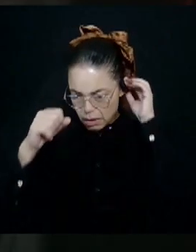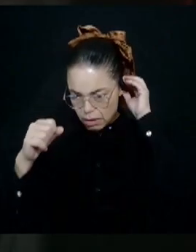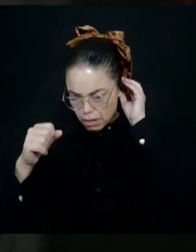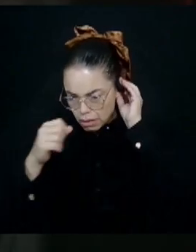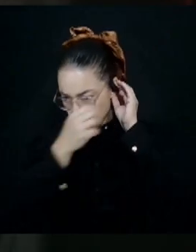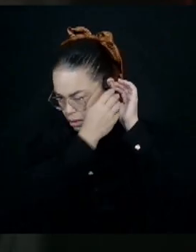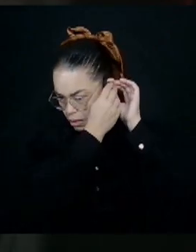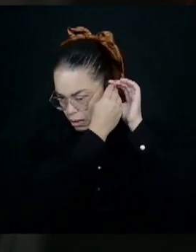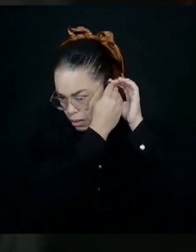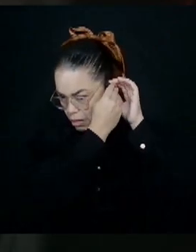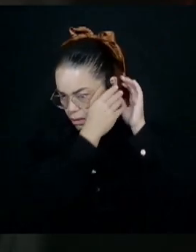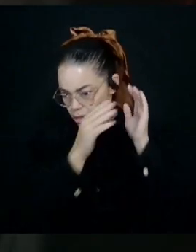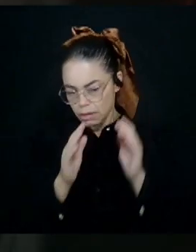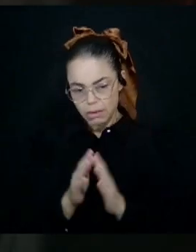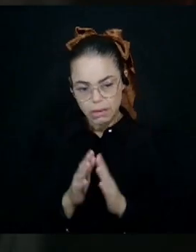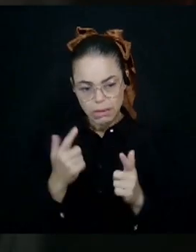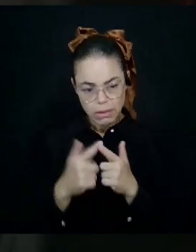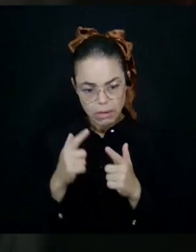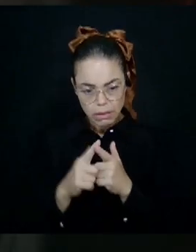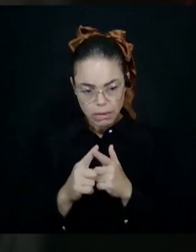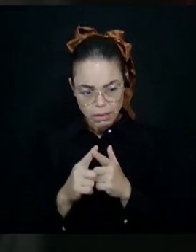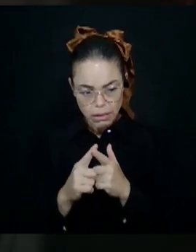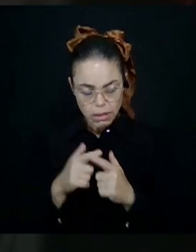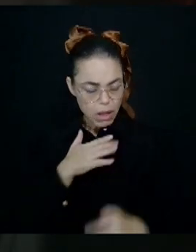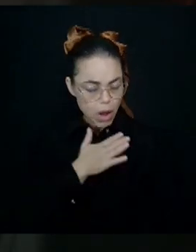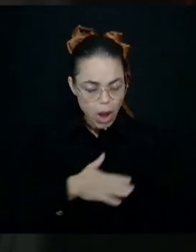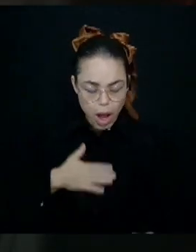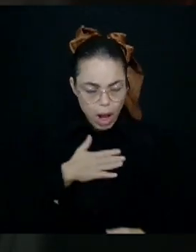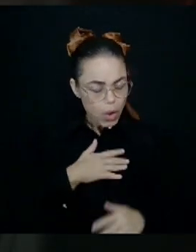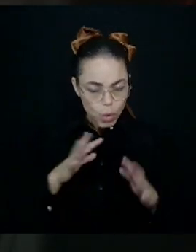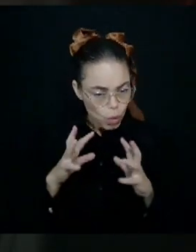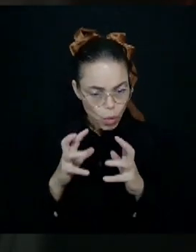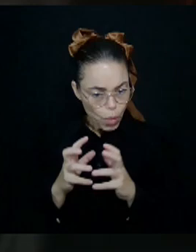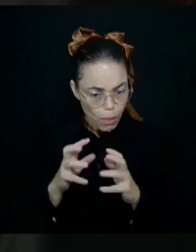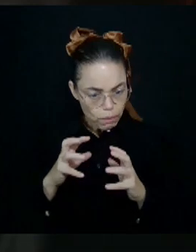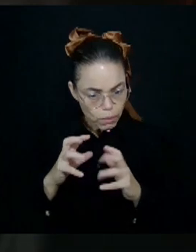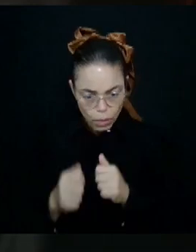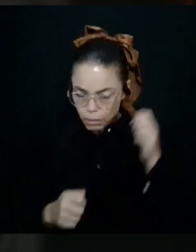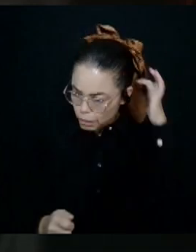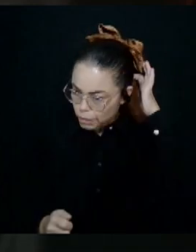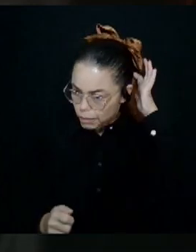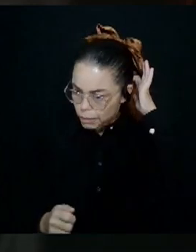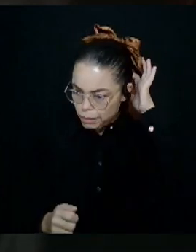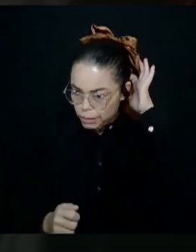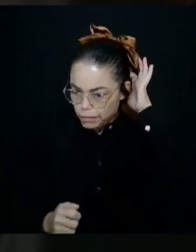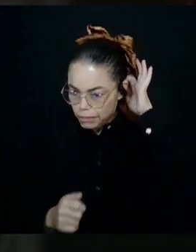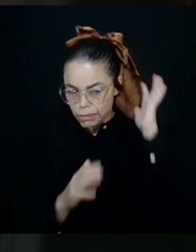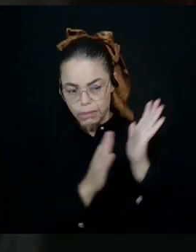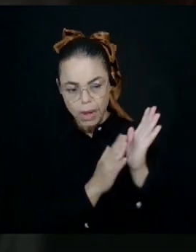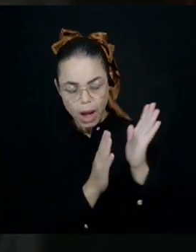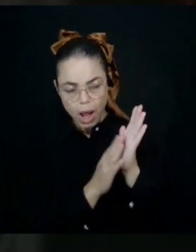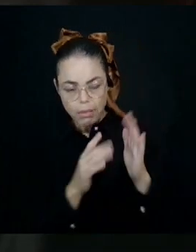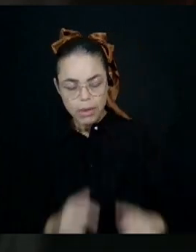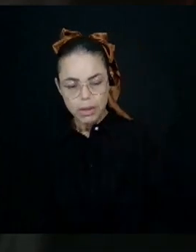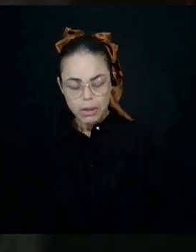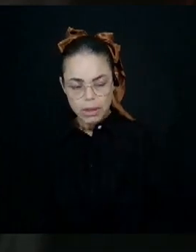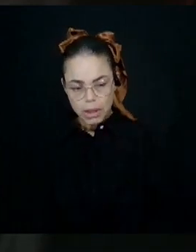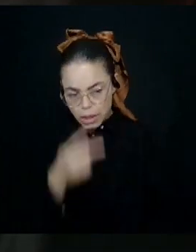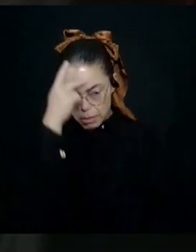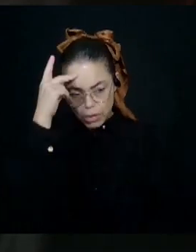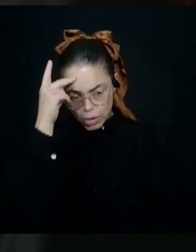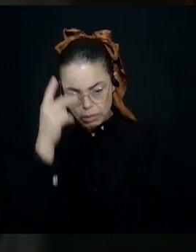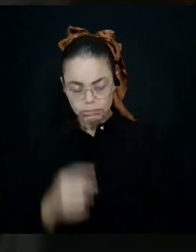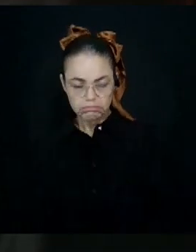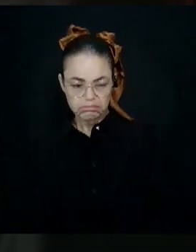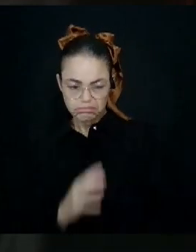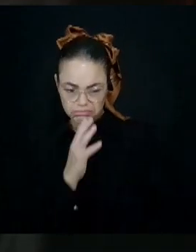porque a gente tem que agradar todo mundo e dar parabéns aos rótulos que nos são inseridos, né? Que aprisionamento